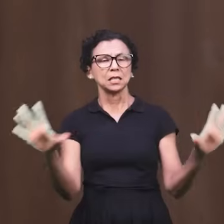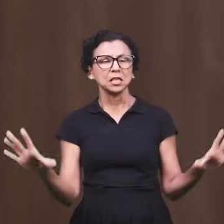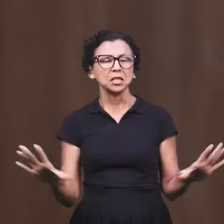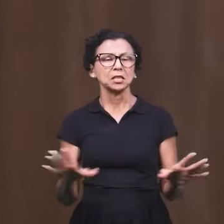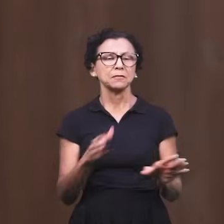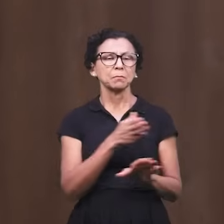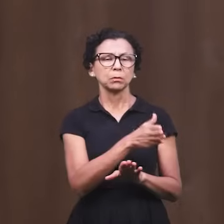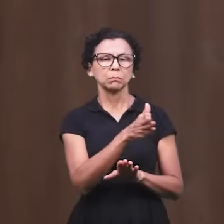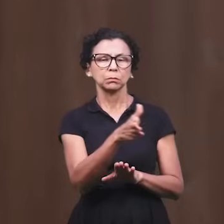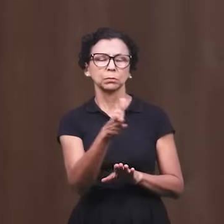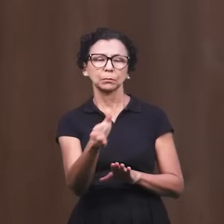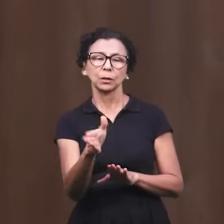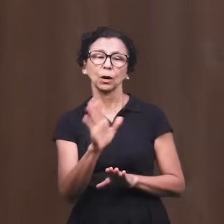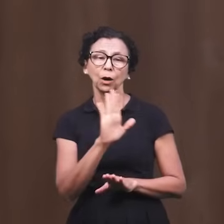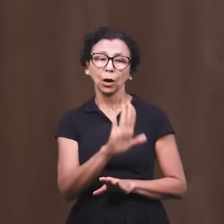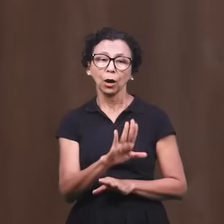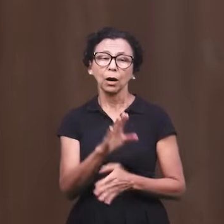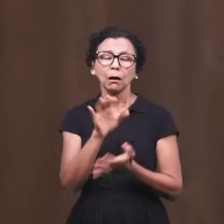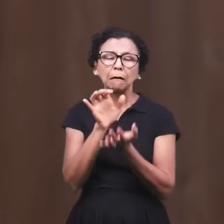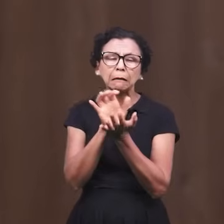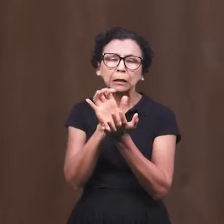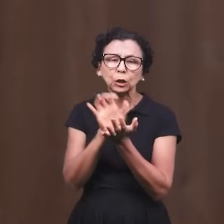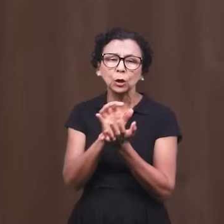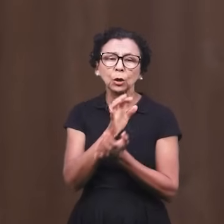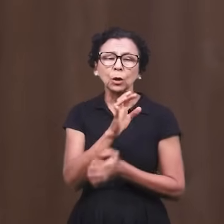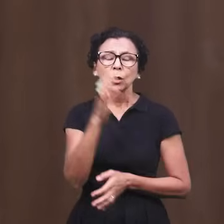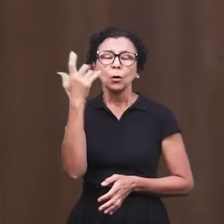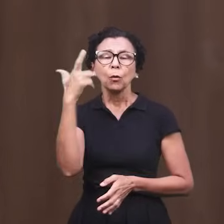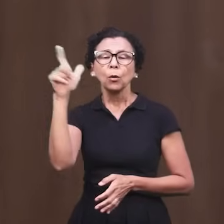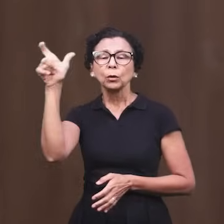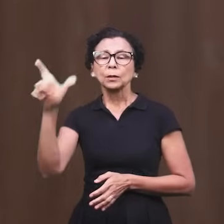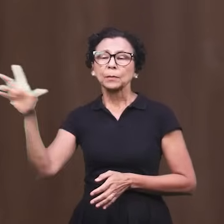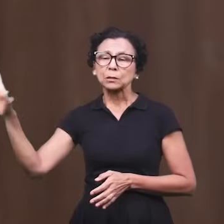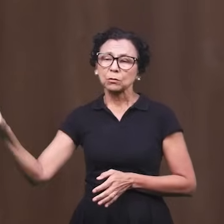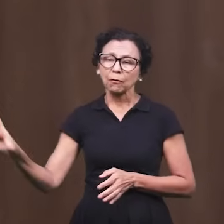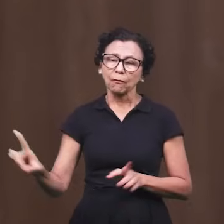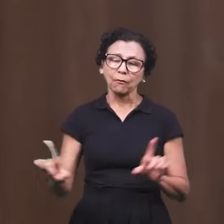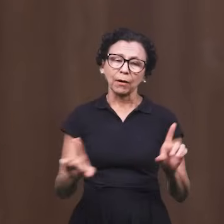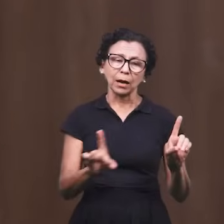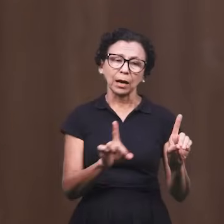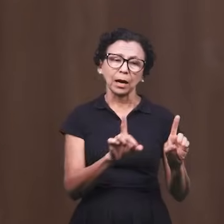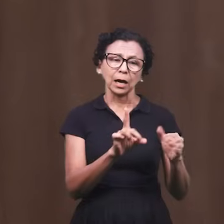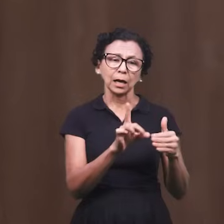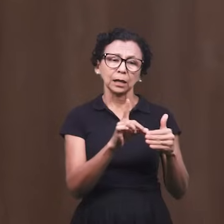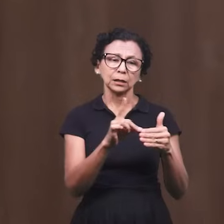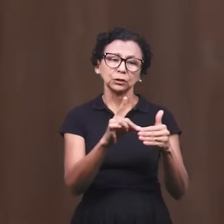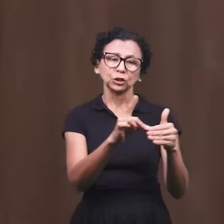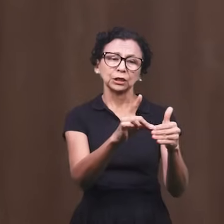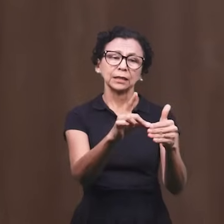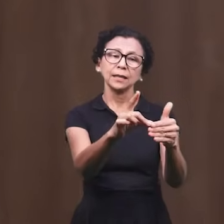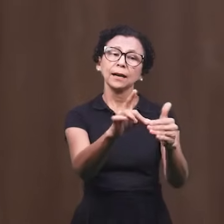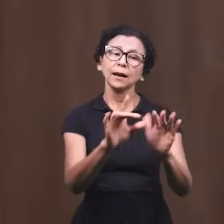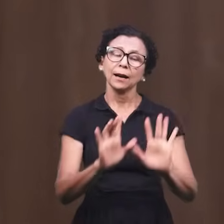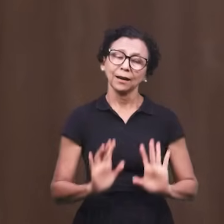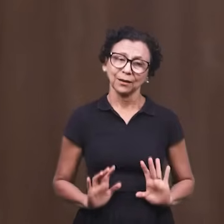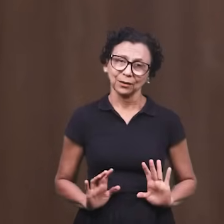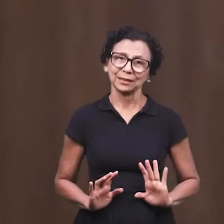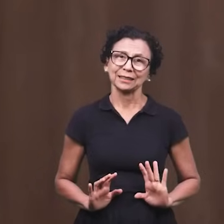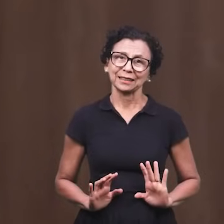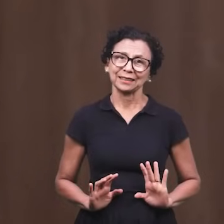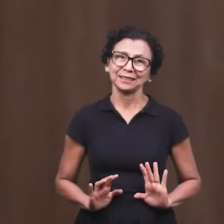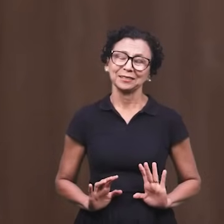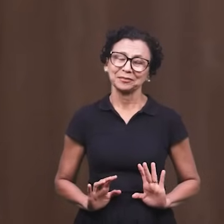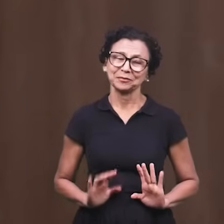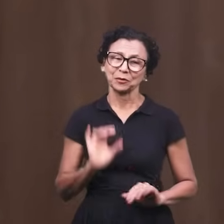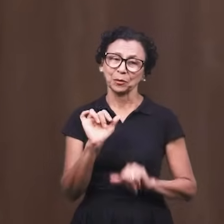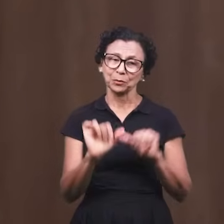Agora outro vai te cingir e vai te levar por lugares que você não ia querer andar, na sua vontade, nos